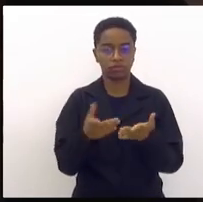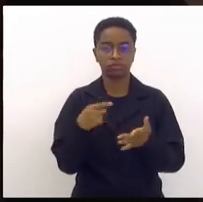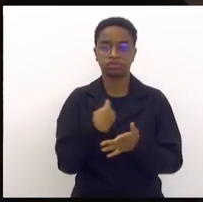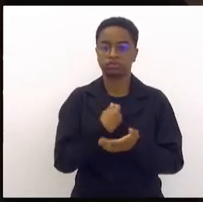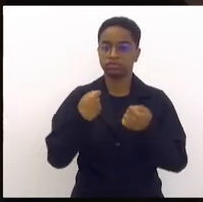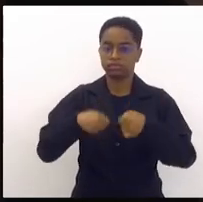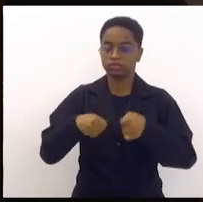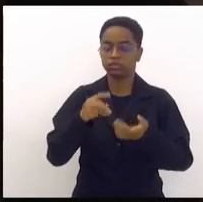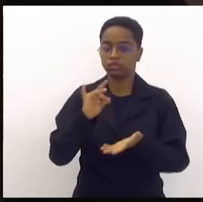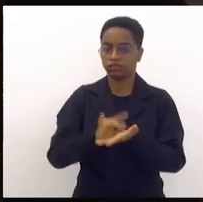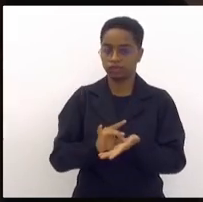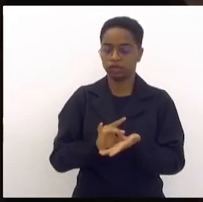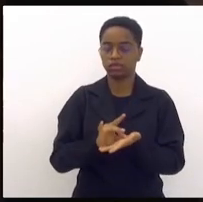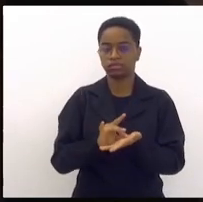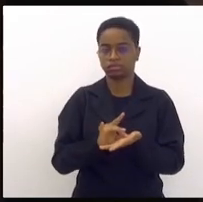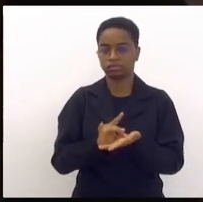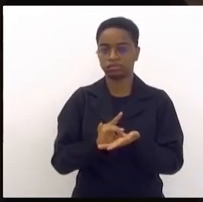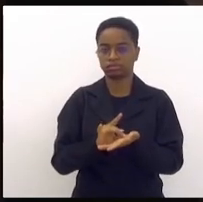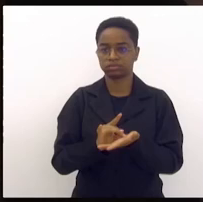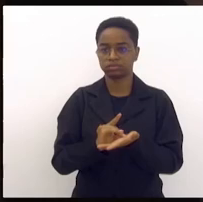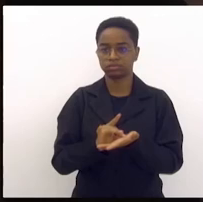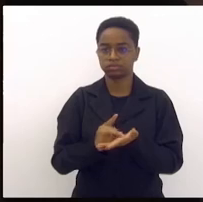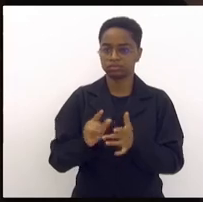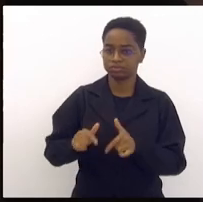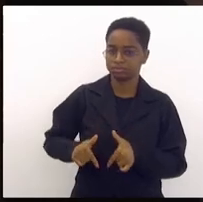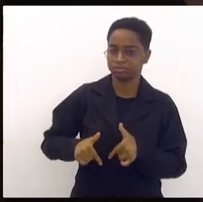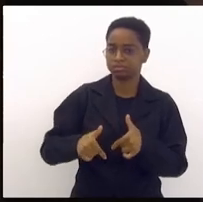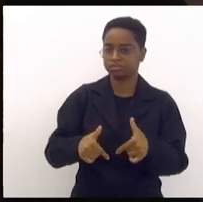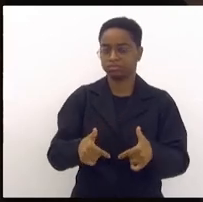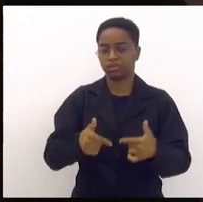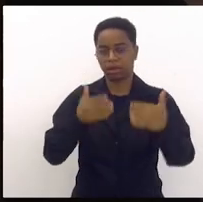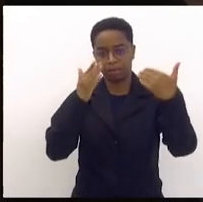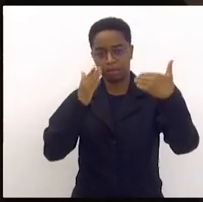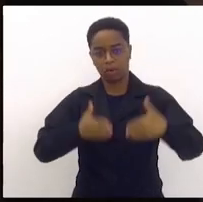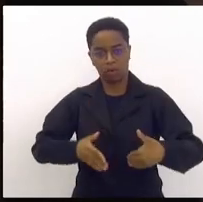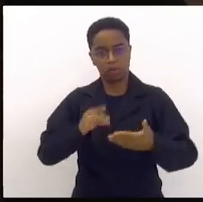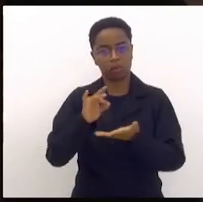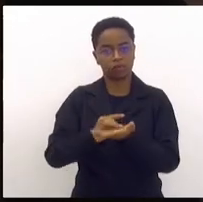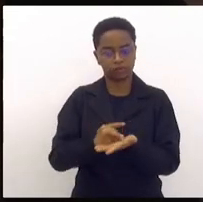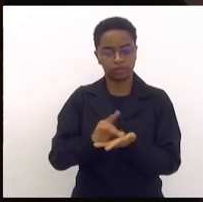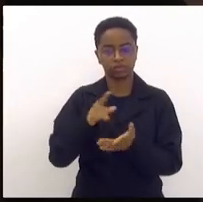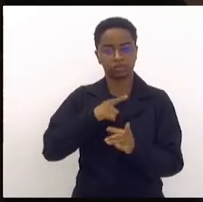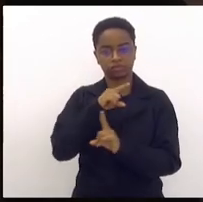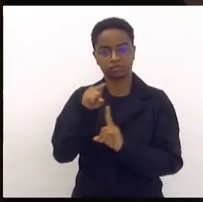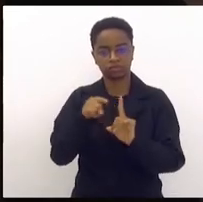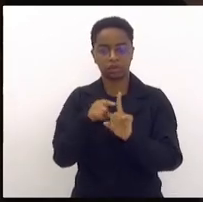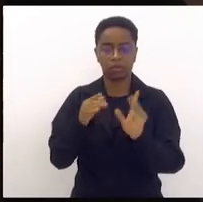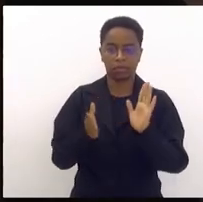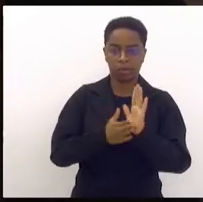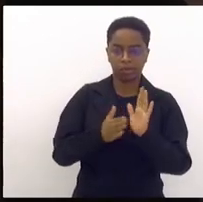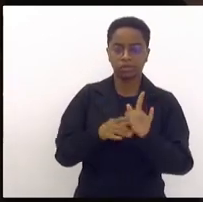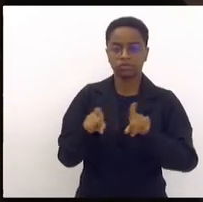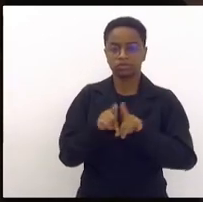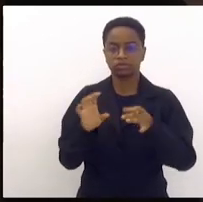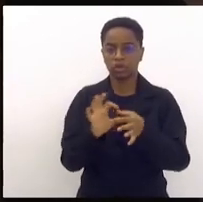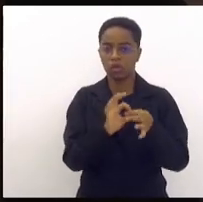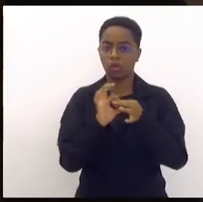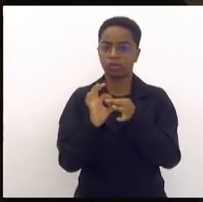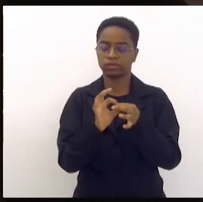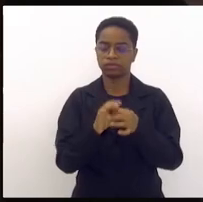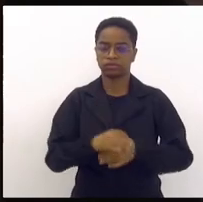fato, fazer aqui um enfrentamento coerente, propositivo e com uma união de